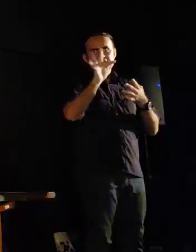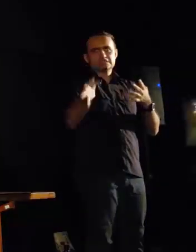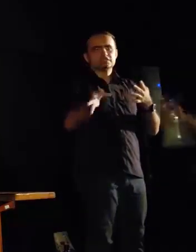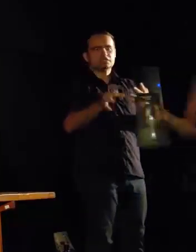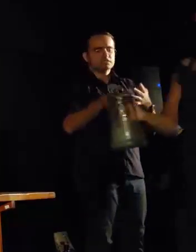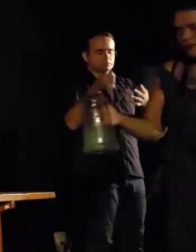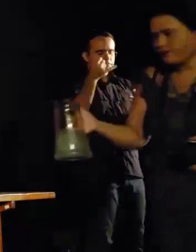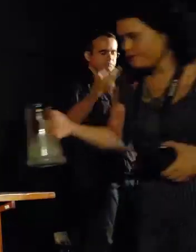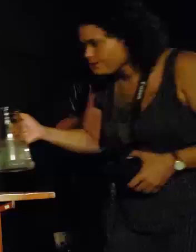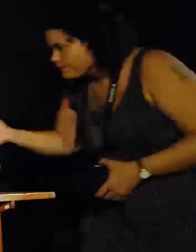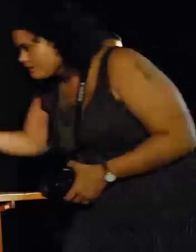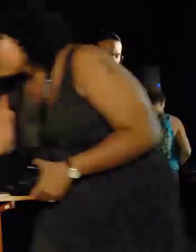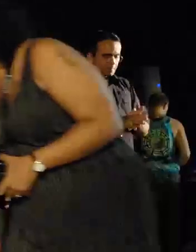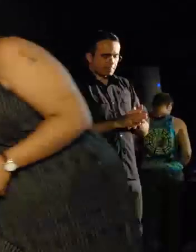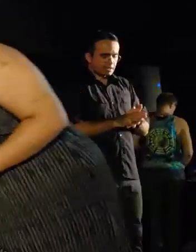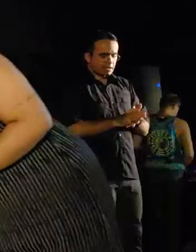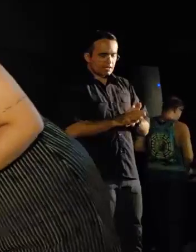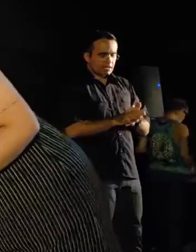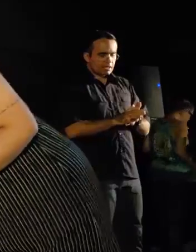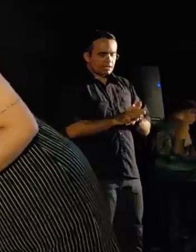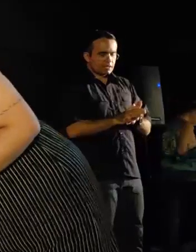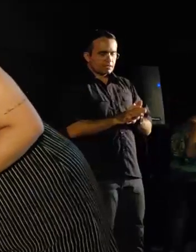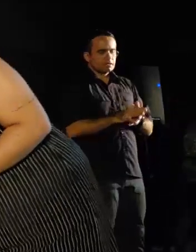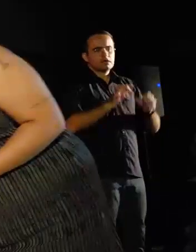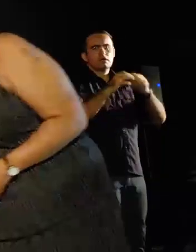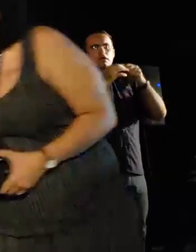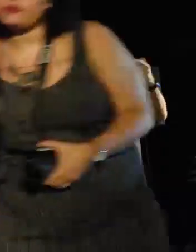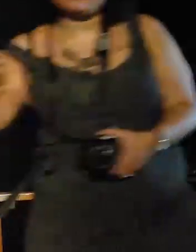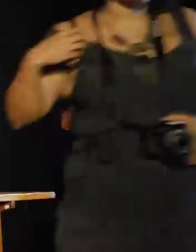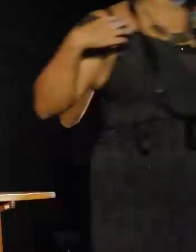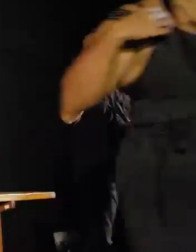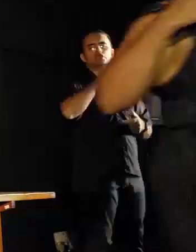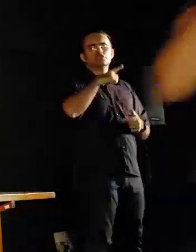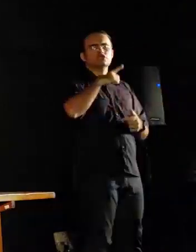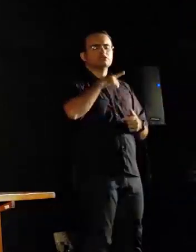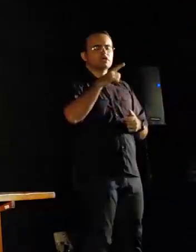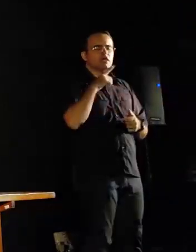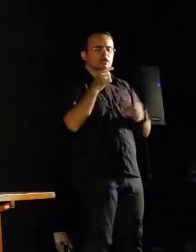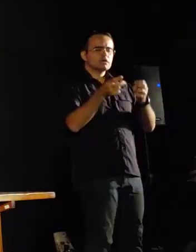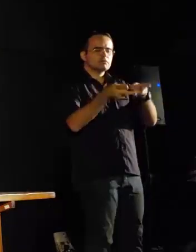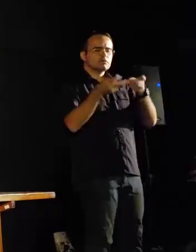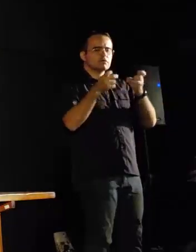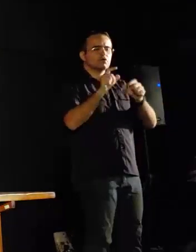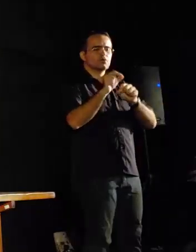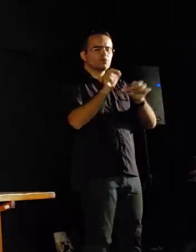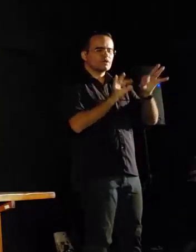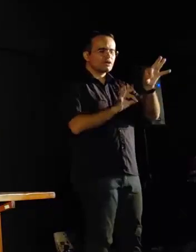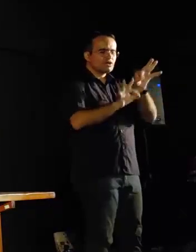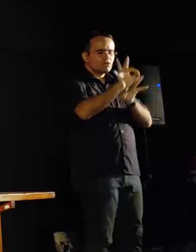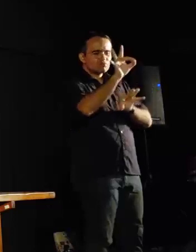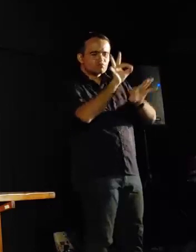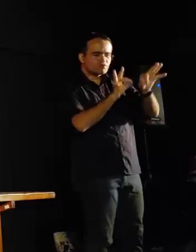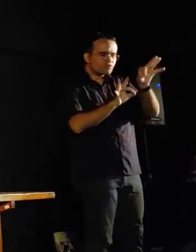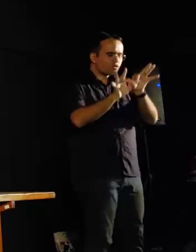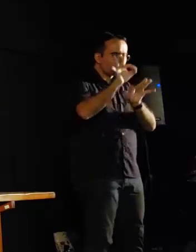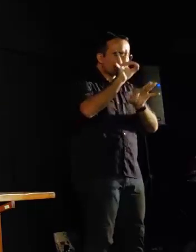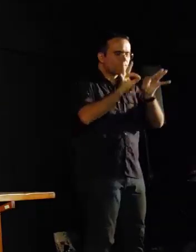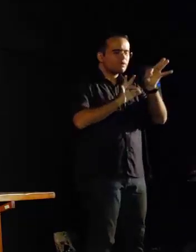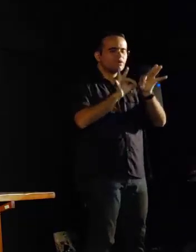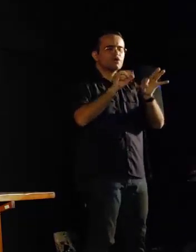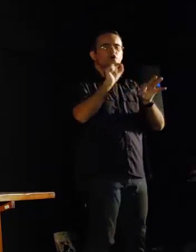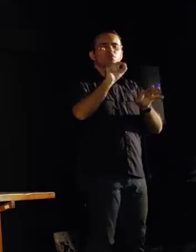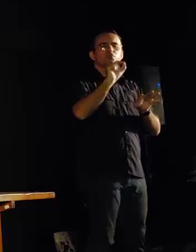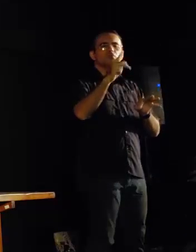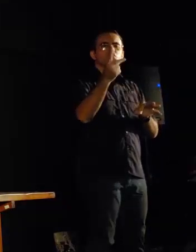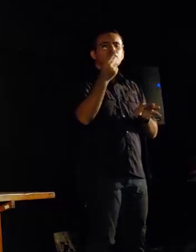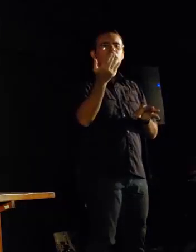Veja, é claro que nós temos uma tentativa de realinhamento do que foi a